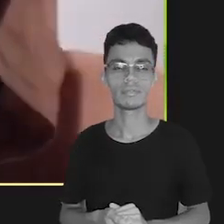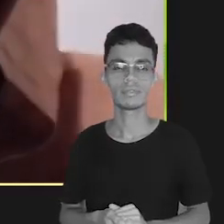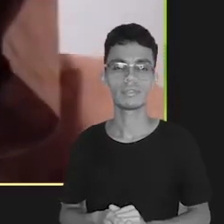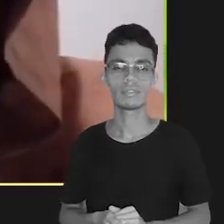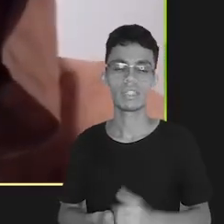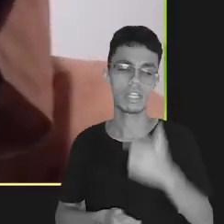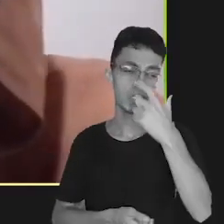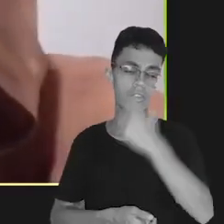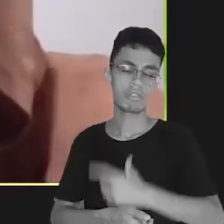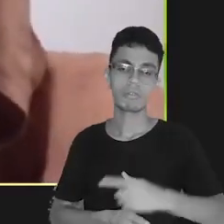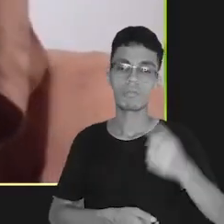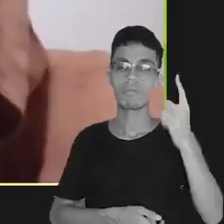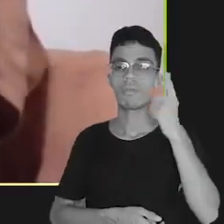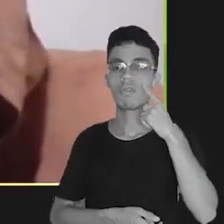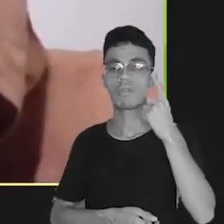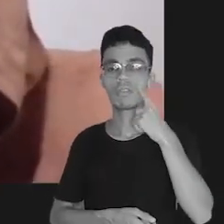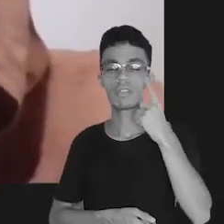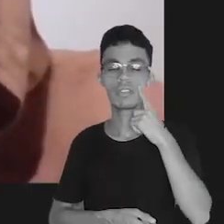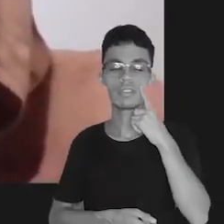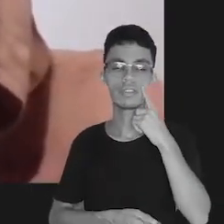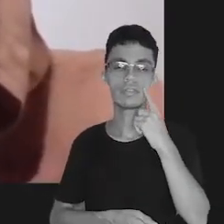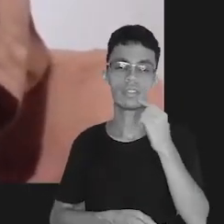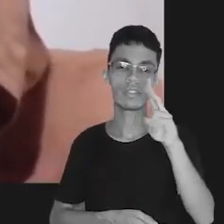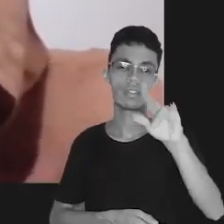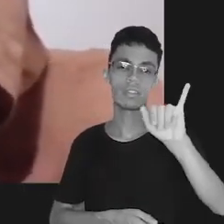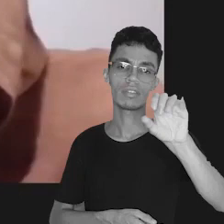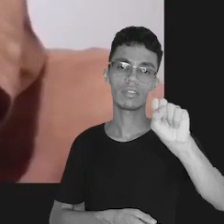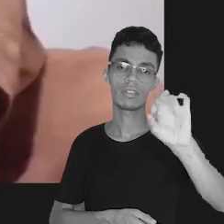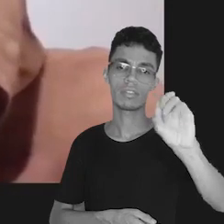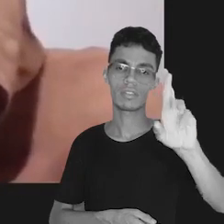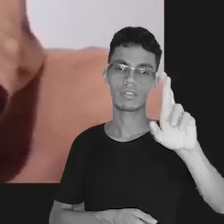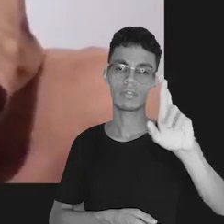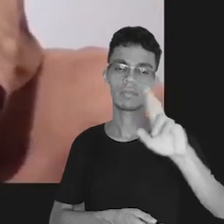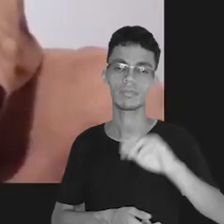sou aquele que vejo. O visor.